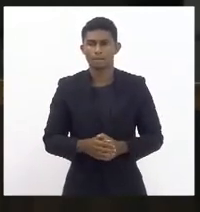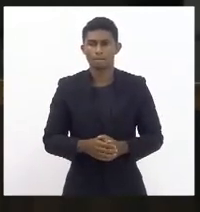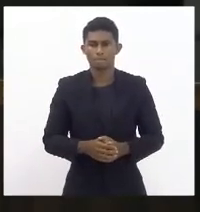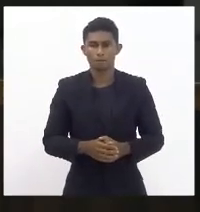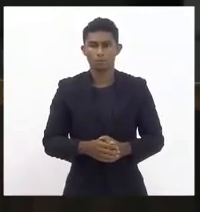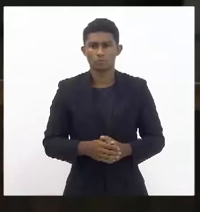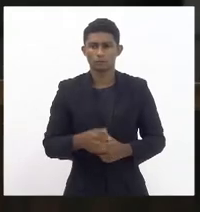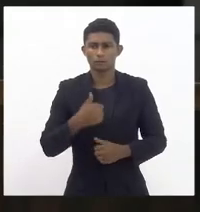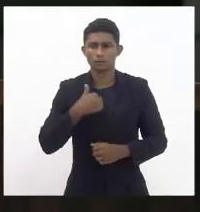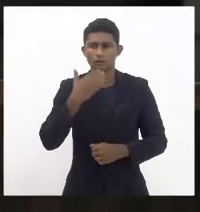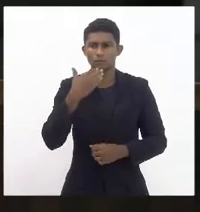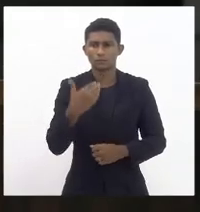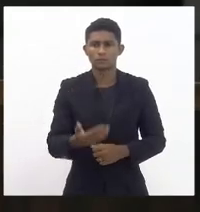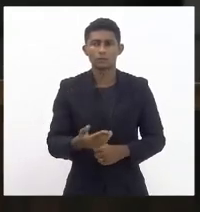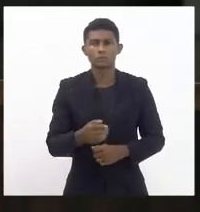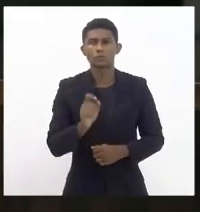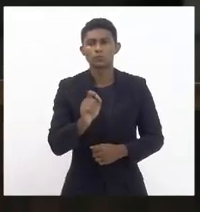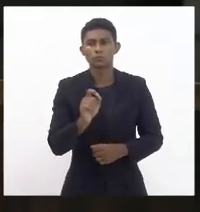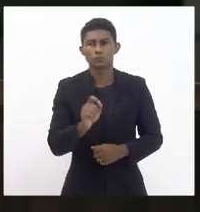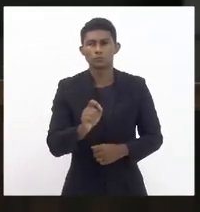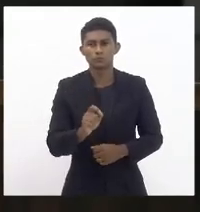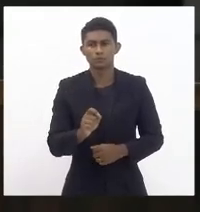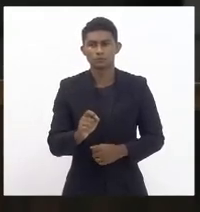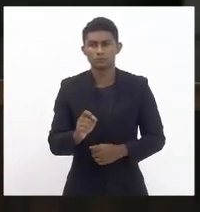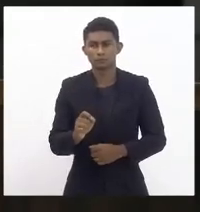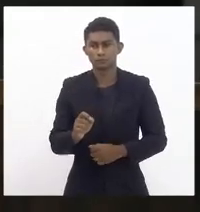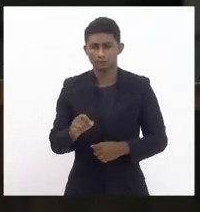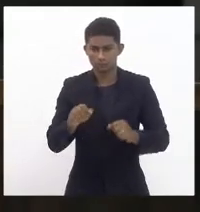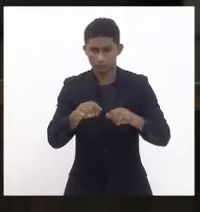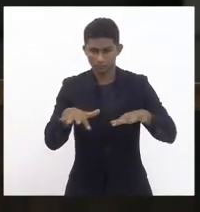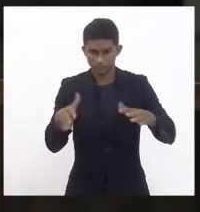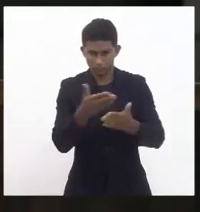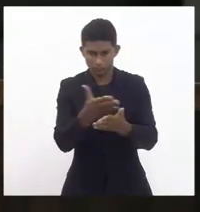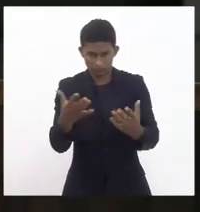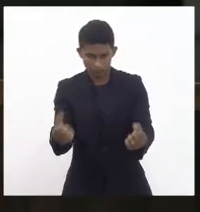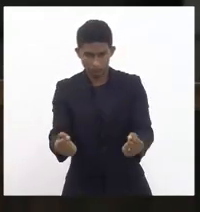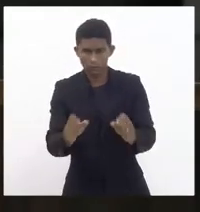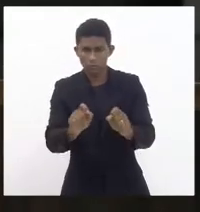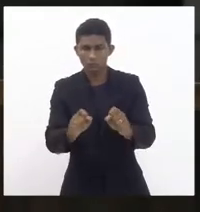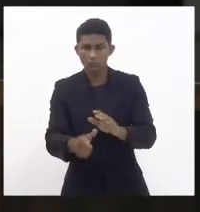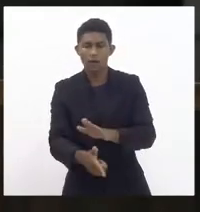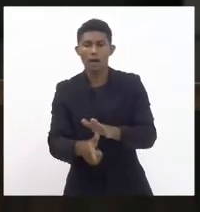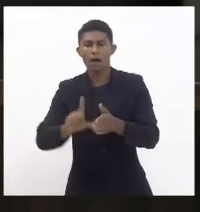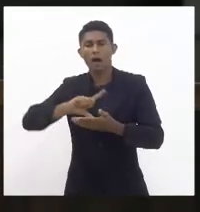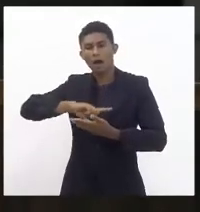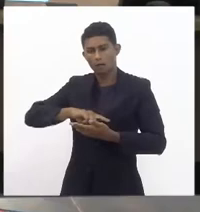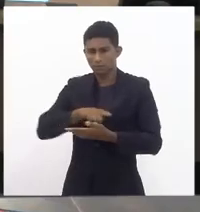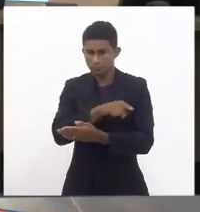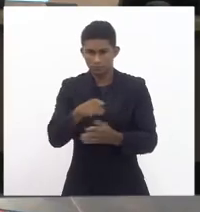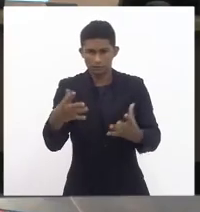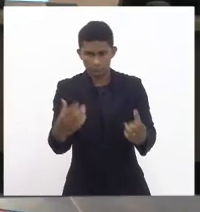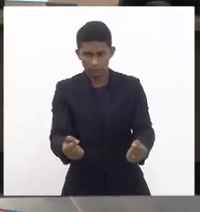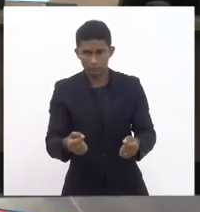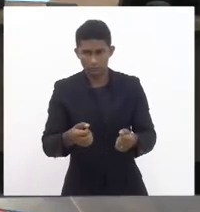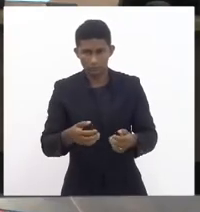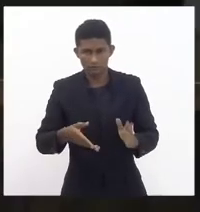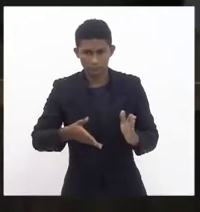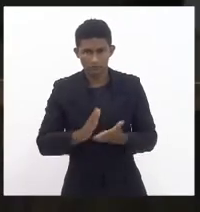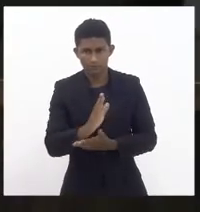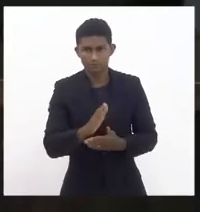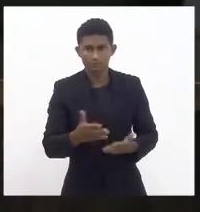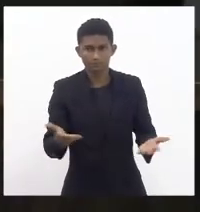eu peço a aprovação do plenário para que possa antecipar as sessões ordinárias e os que a prova nesse mundo são